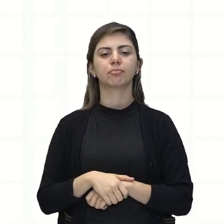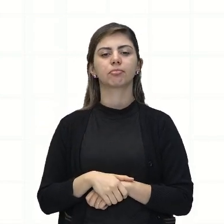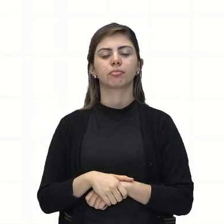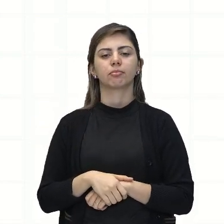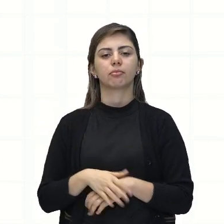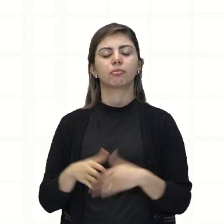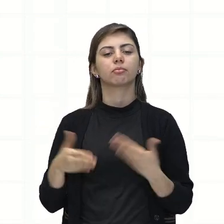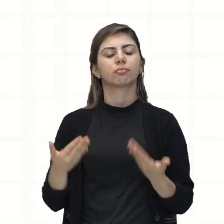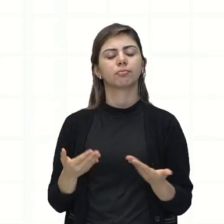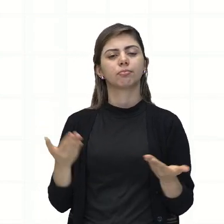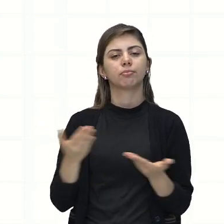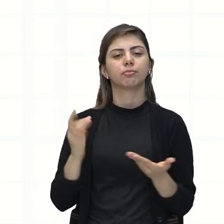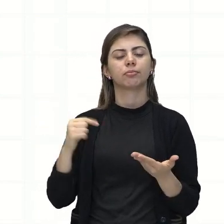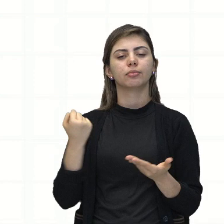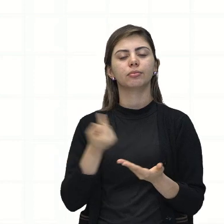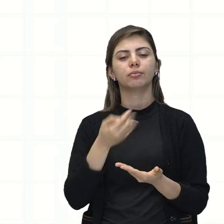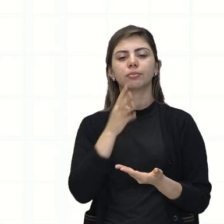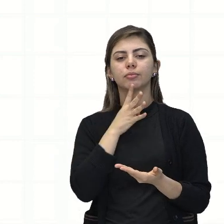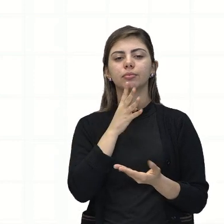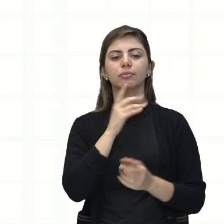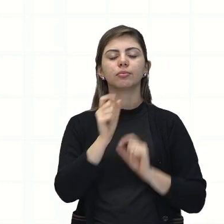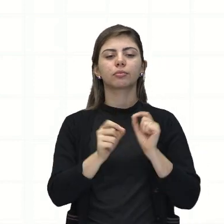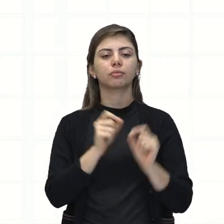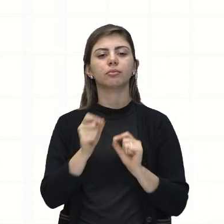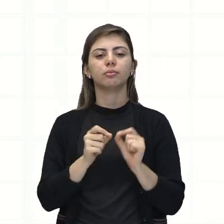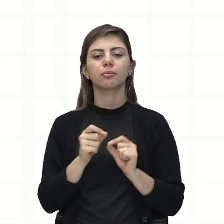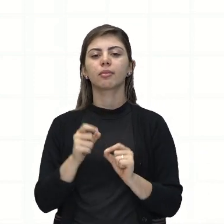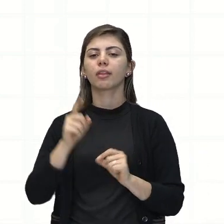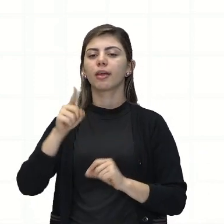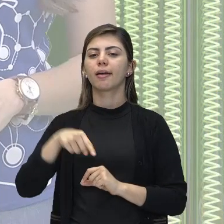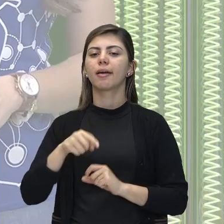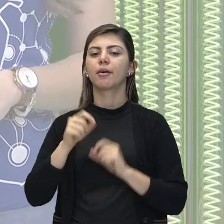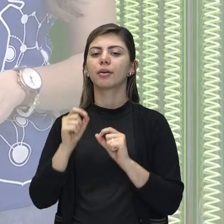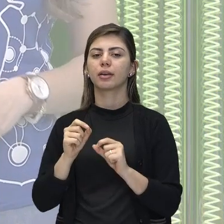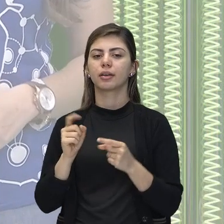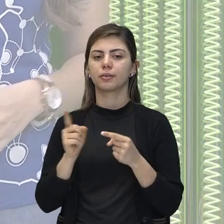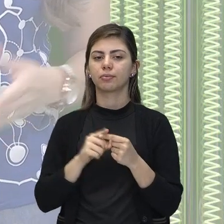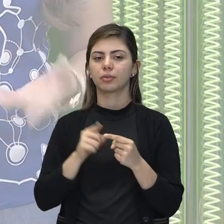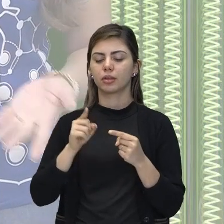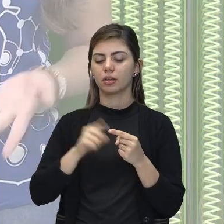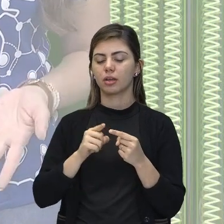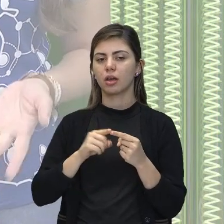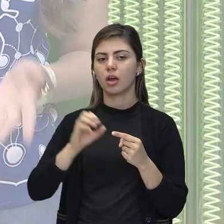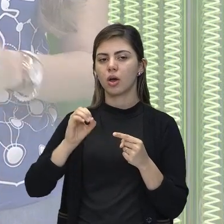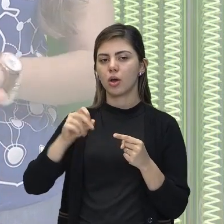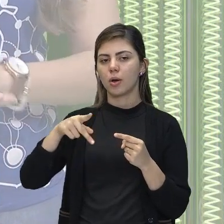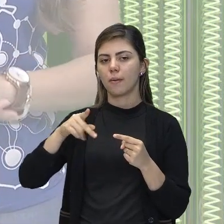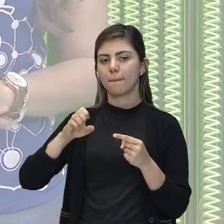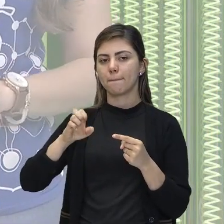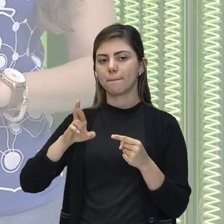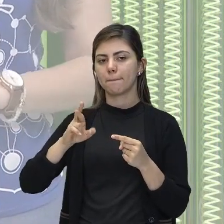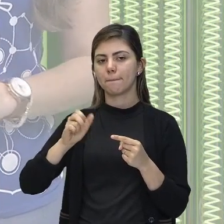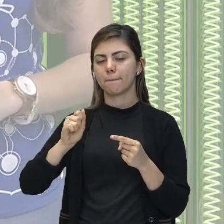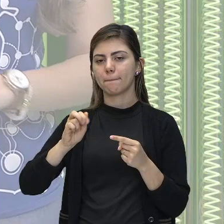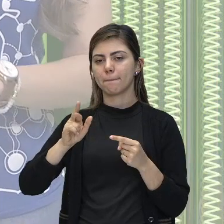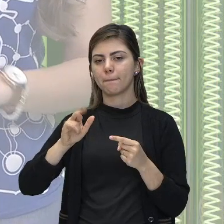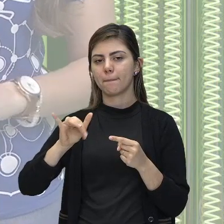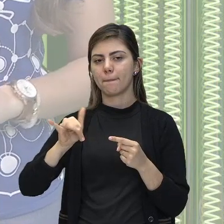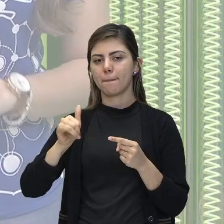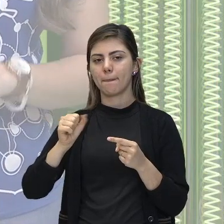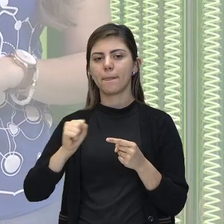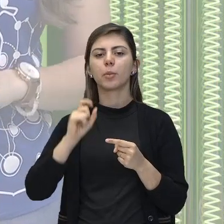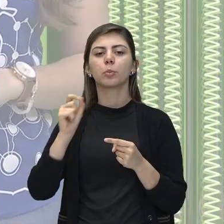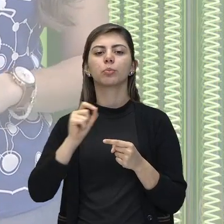que a gente vai conhecer são as operárias, né? Então, nós temos aí que as operárias